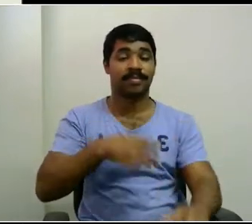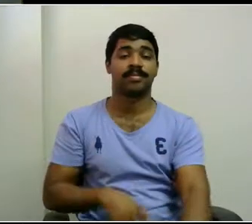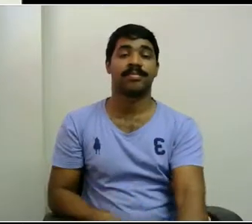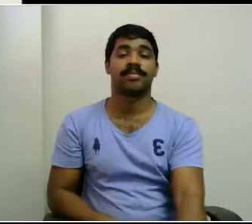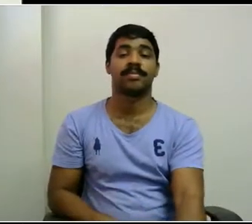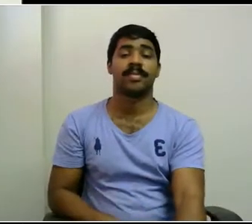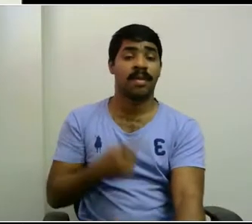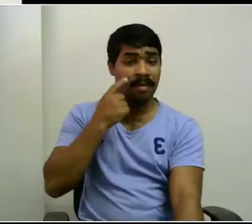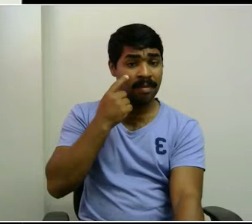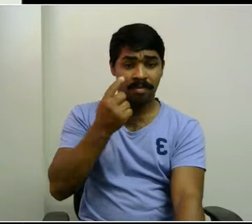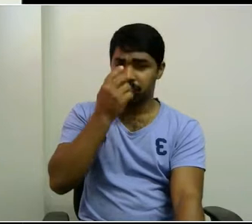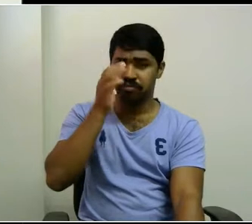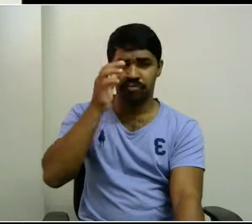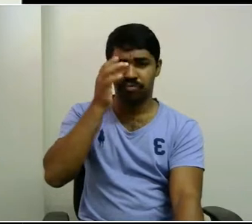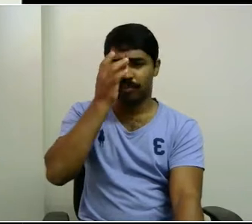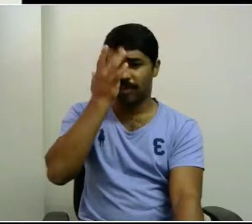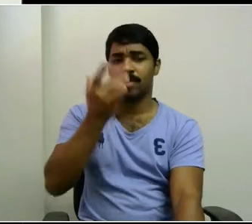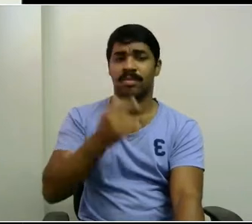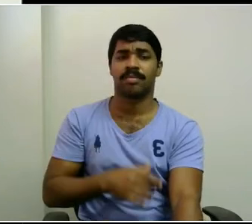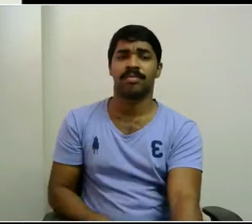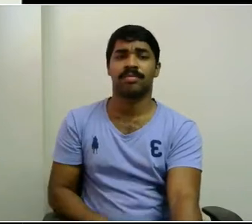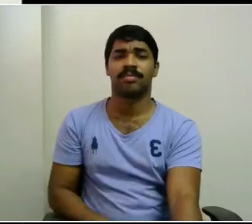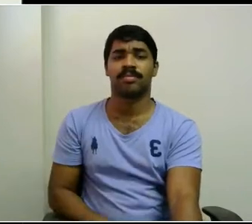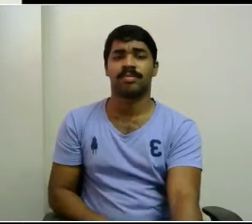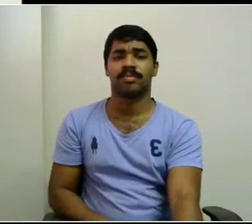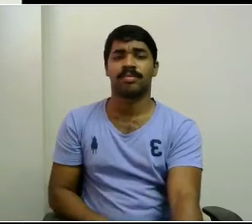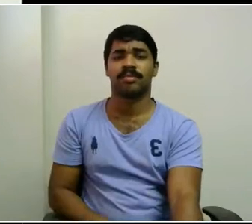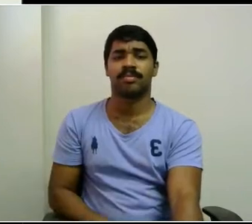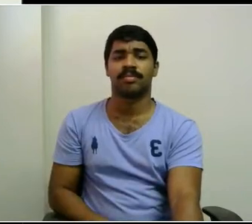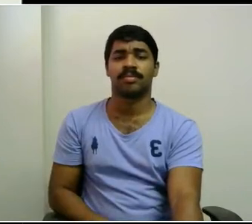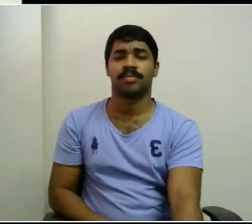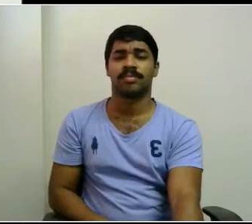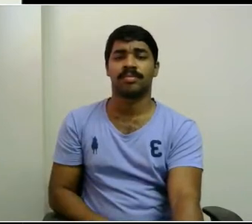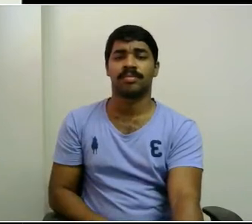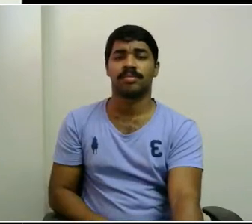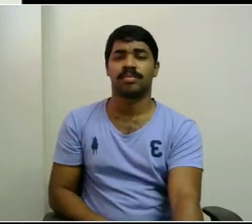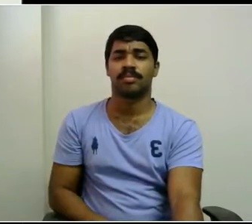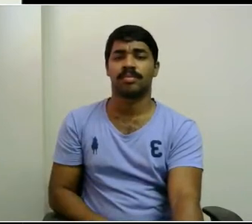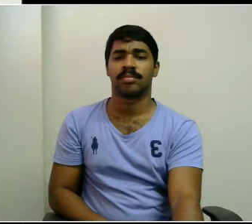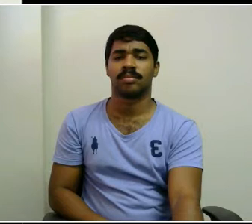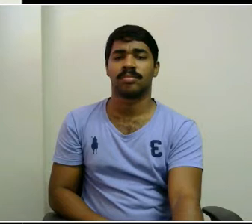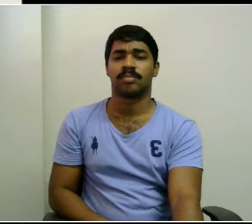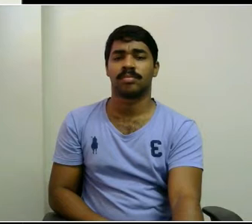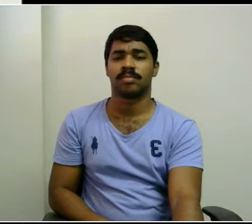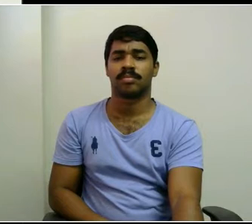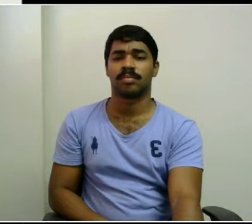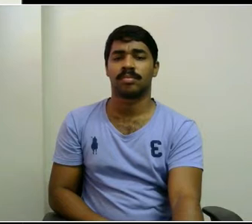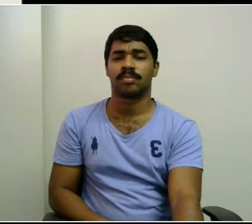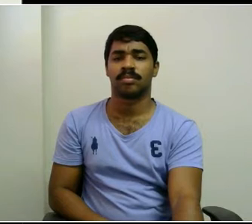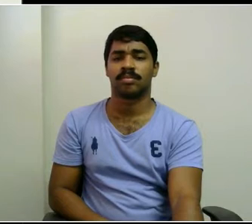Bem simples aí. Vamos ver aqui mais algumas questões do livro, tá? Essa também está na página 97 e a questão